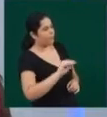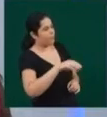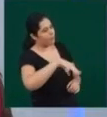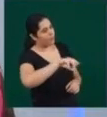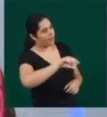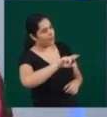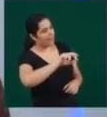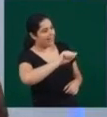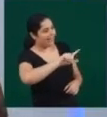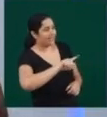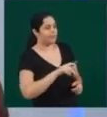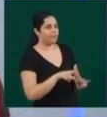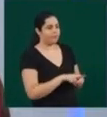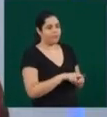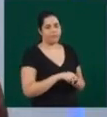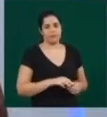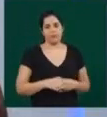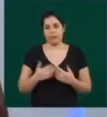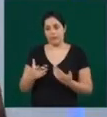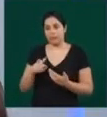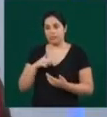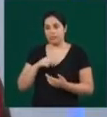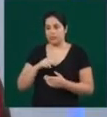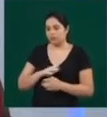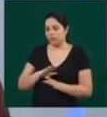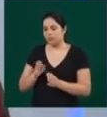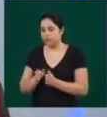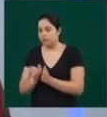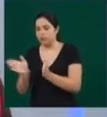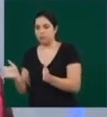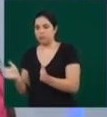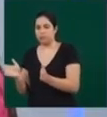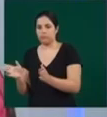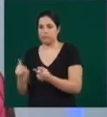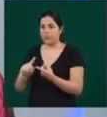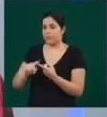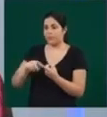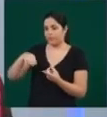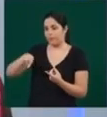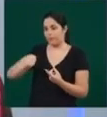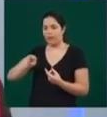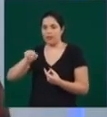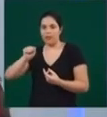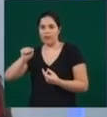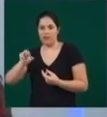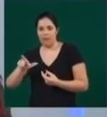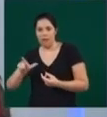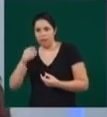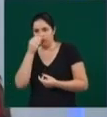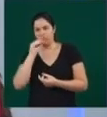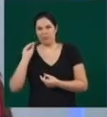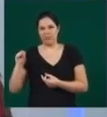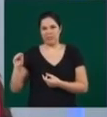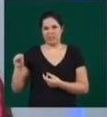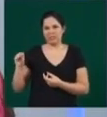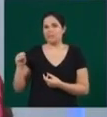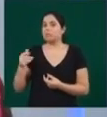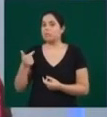Bom, no caso, Daniela, são dois institutos totalmente diferentes. O assédio moral, que por enquanto ele não tem